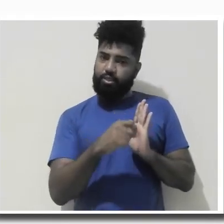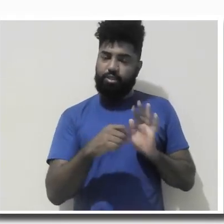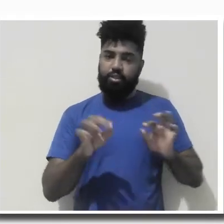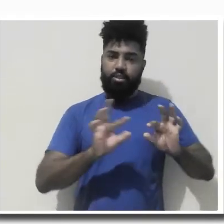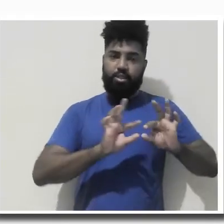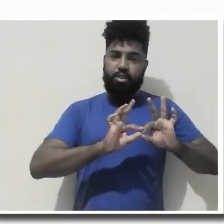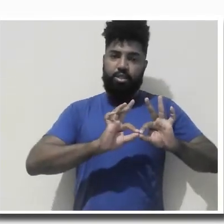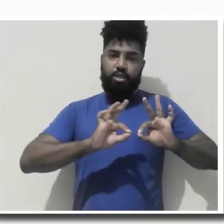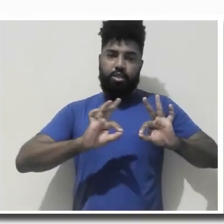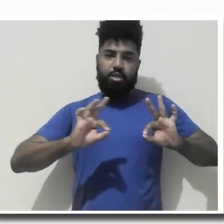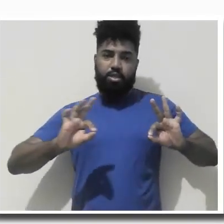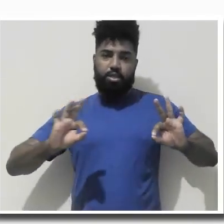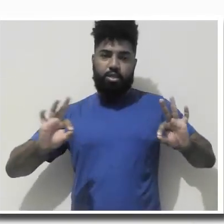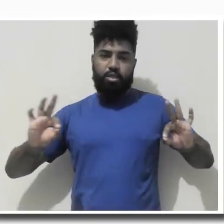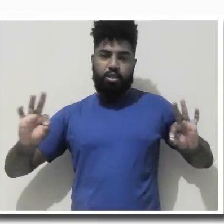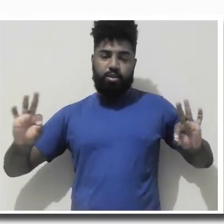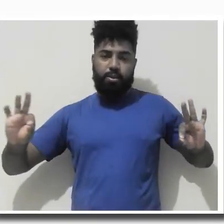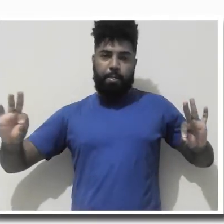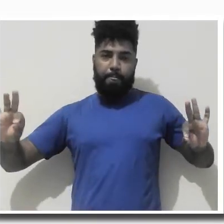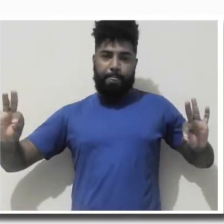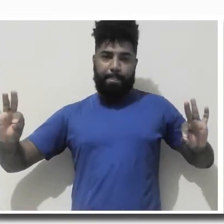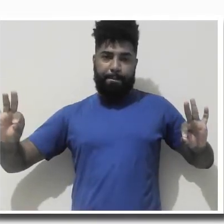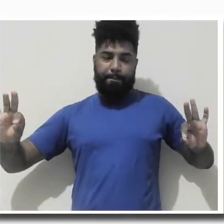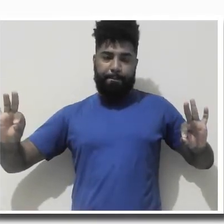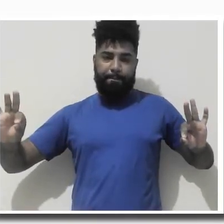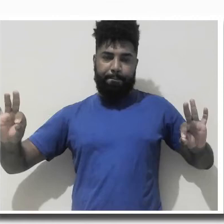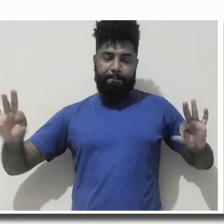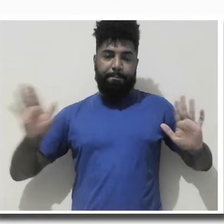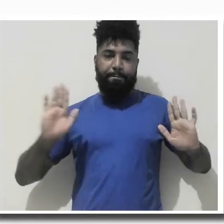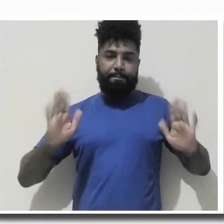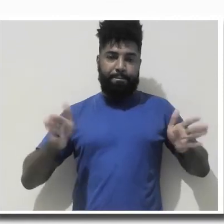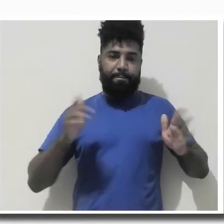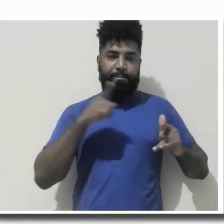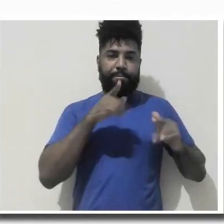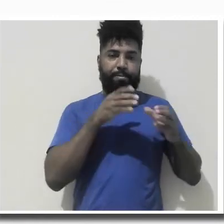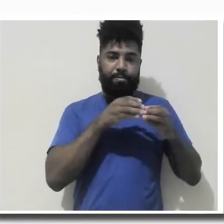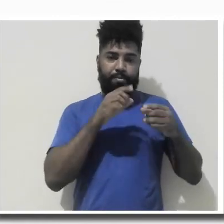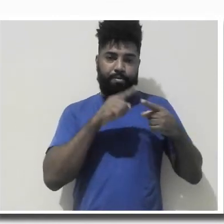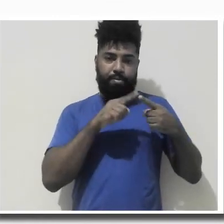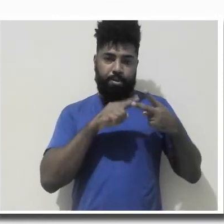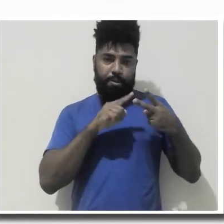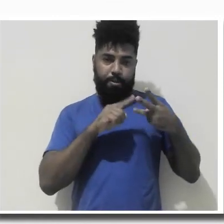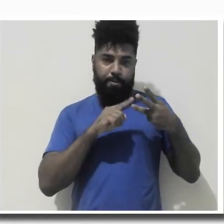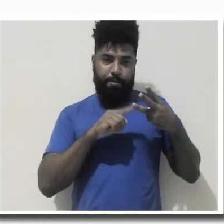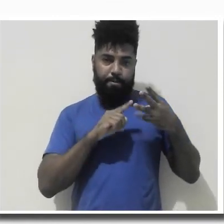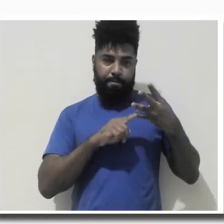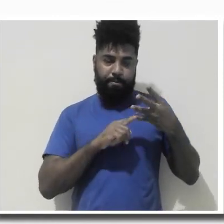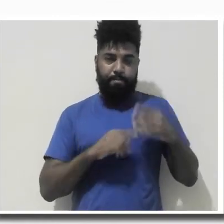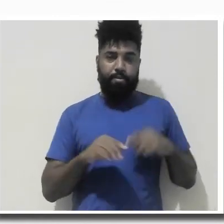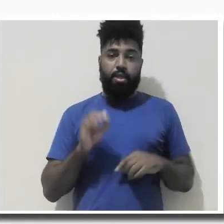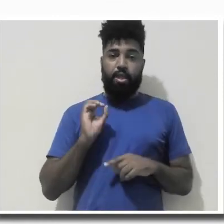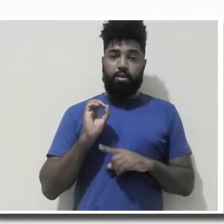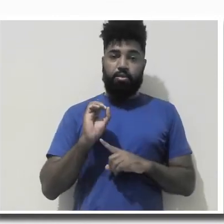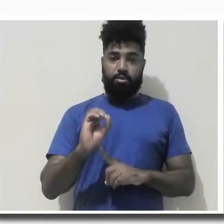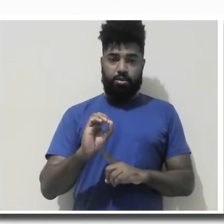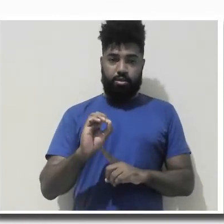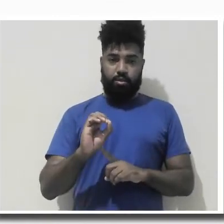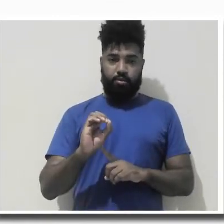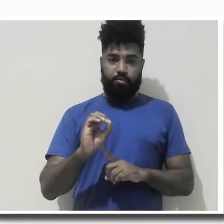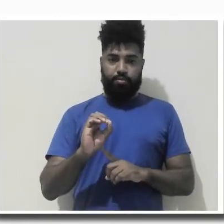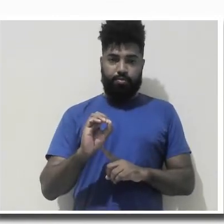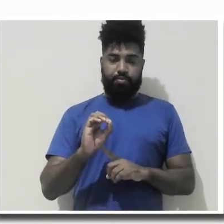numa reta dos conjuntos já citados. Então, eu tenho o 0,